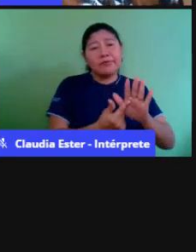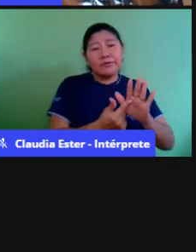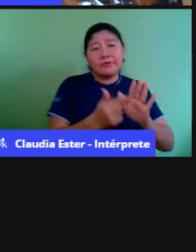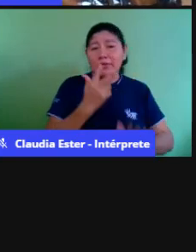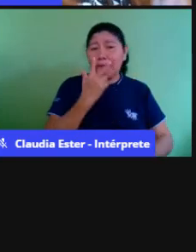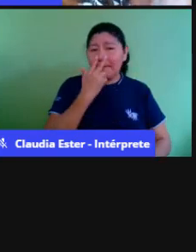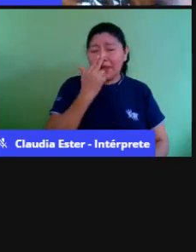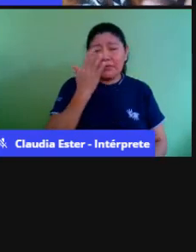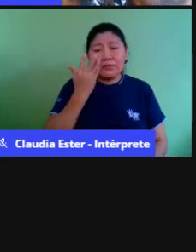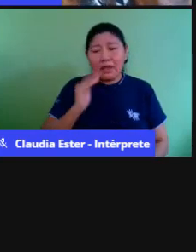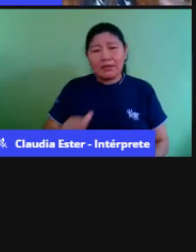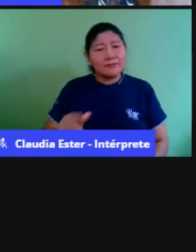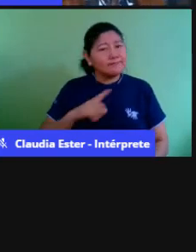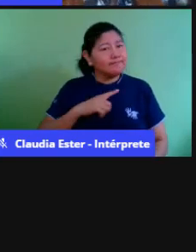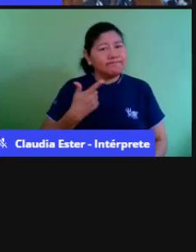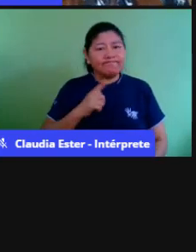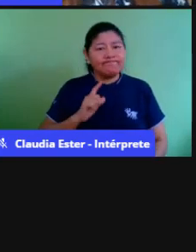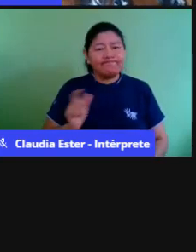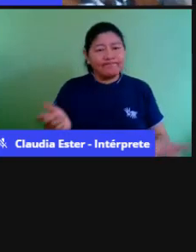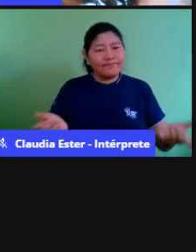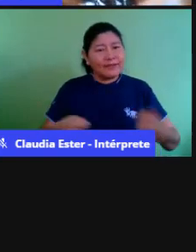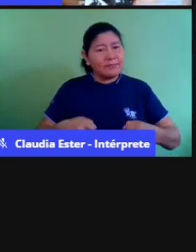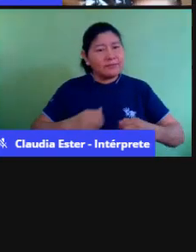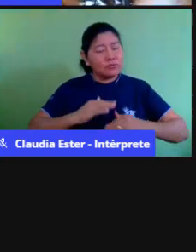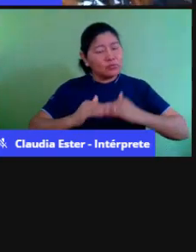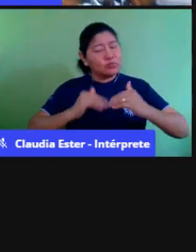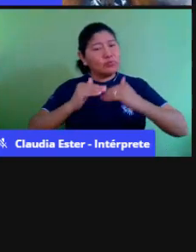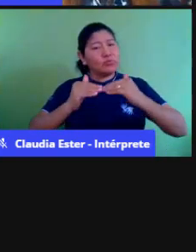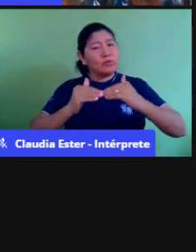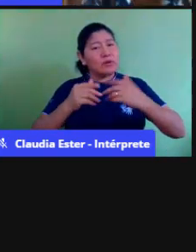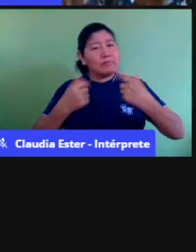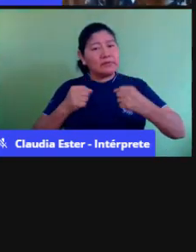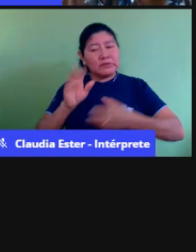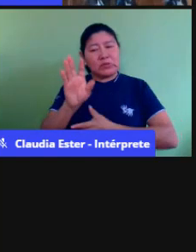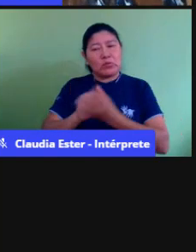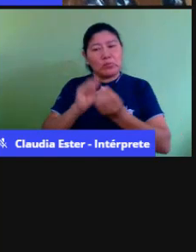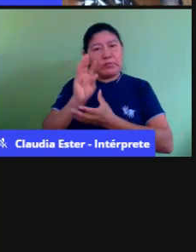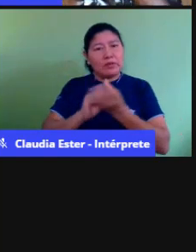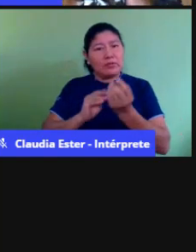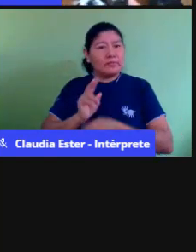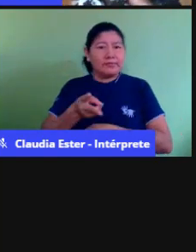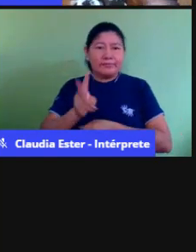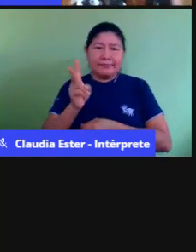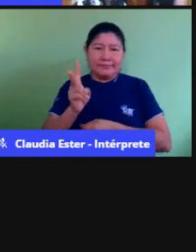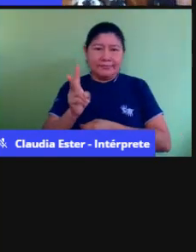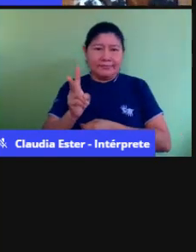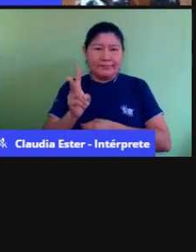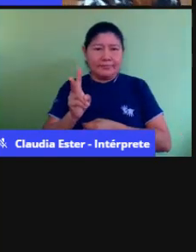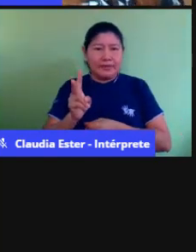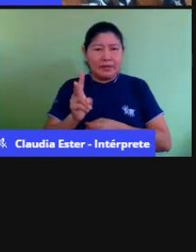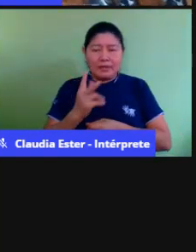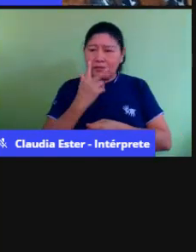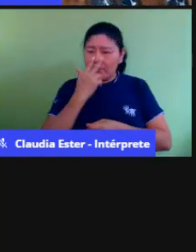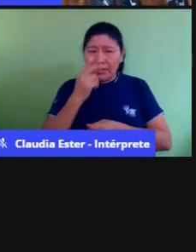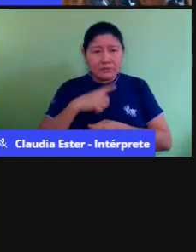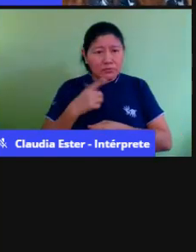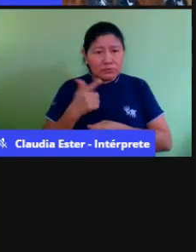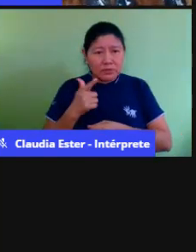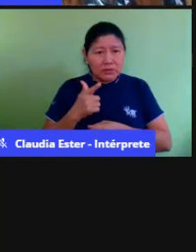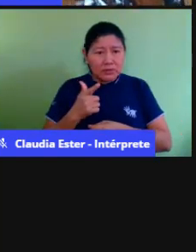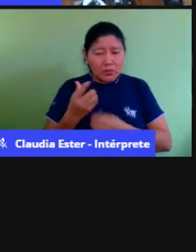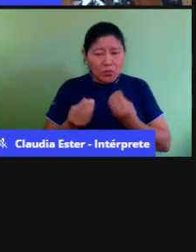produzir. Porque se elas têm que apenas reproduzir algo pronto, fazer igualzinho, então quer dizer que elas não são capazes de